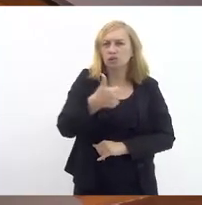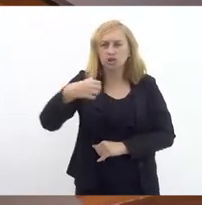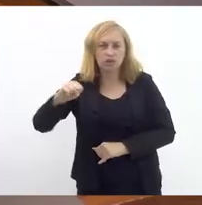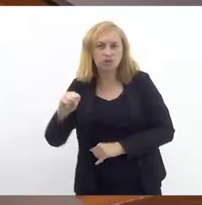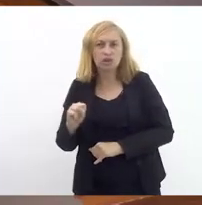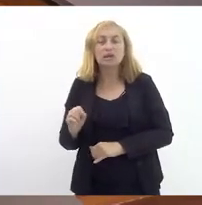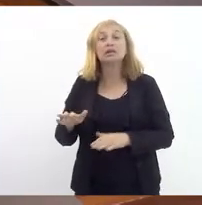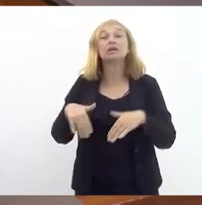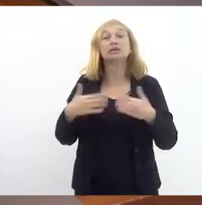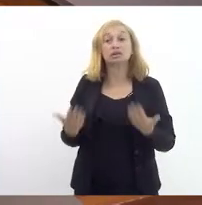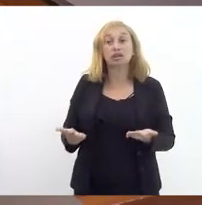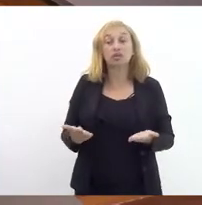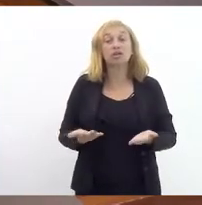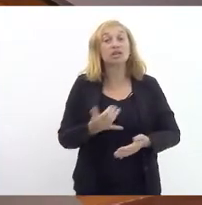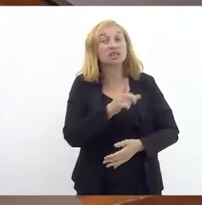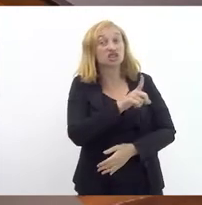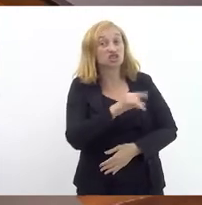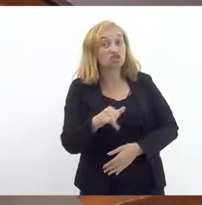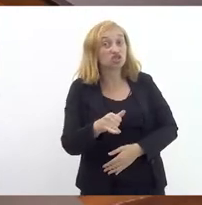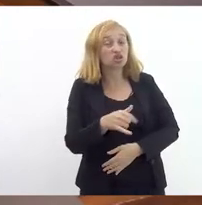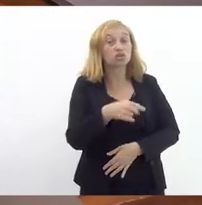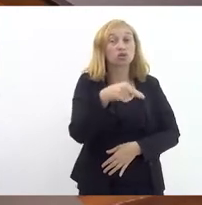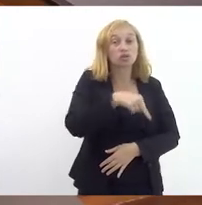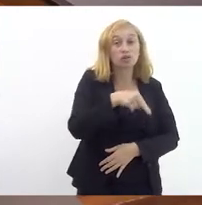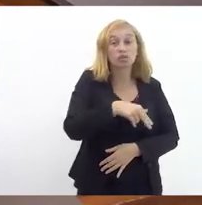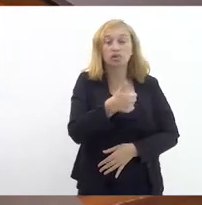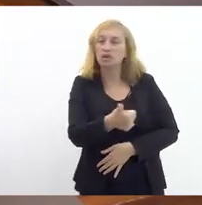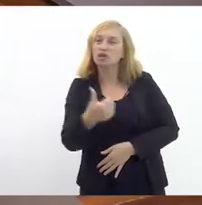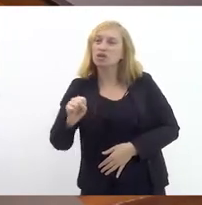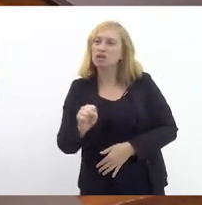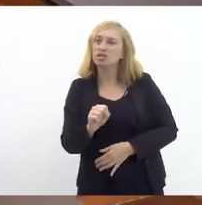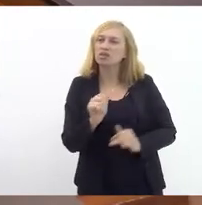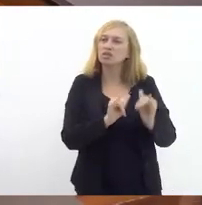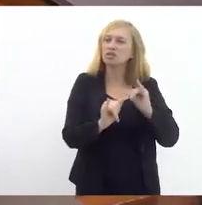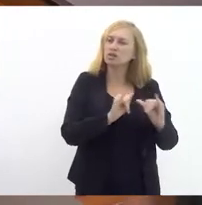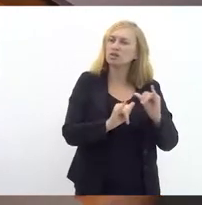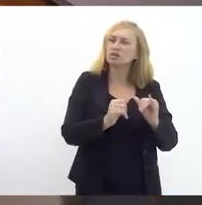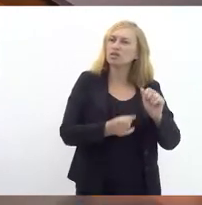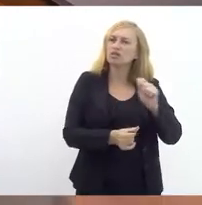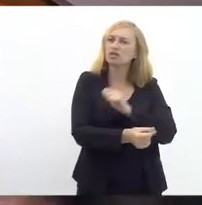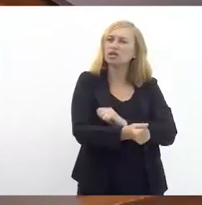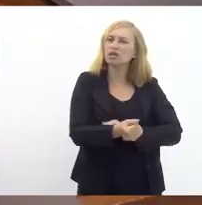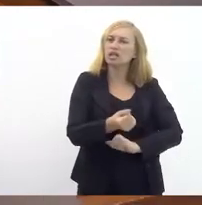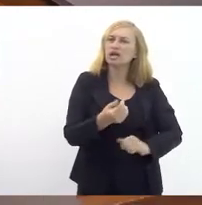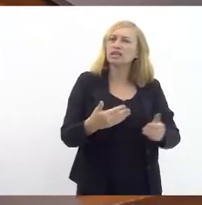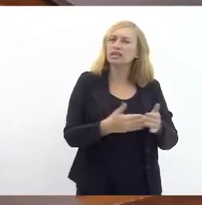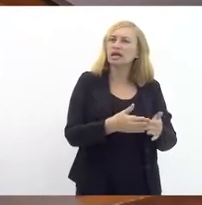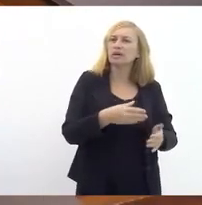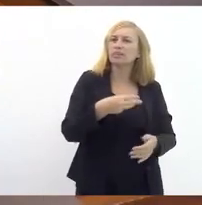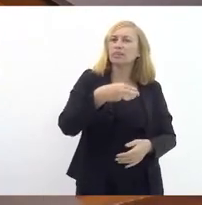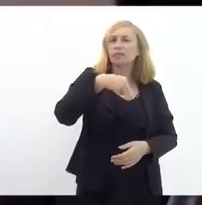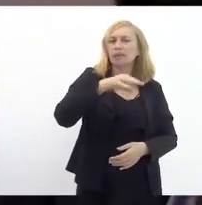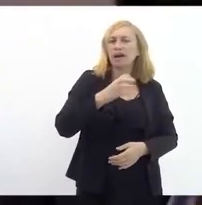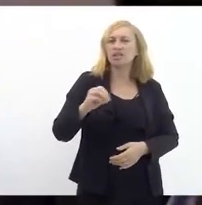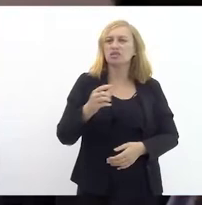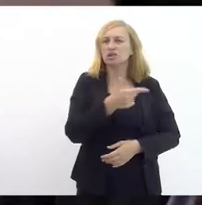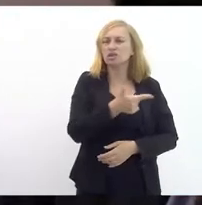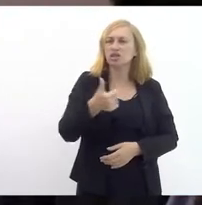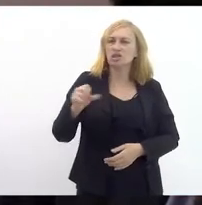Então, nessa data, novembro de 2018, ela formalizava os investimentos até março de 2018. Que